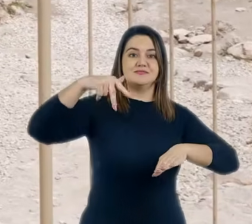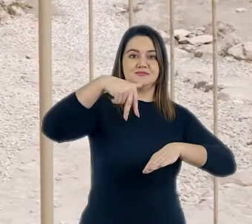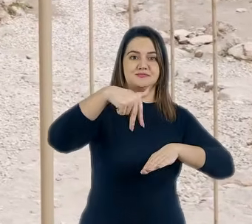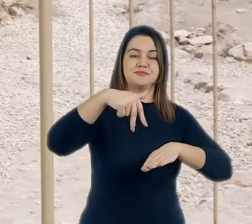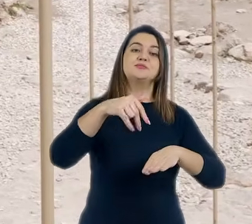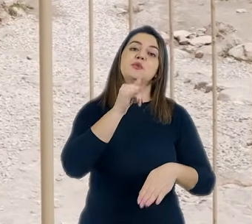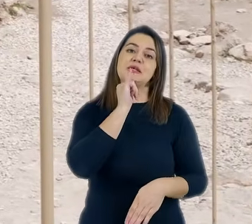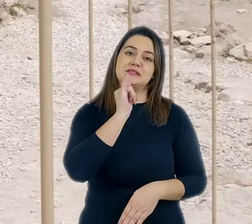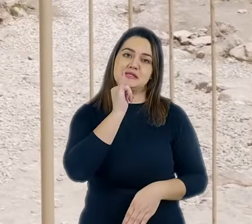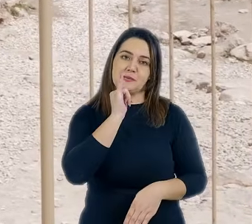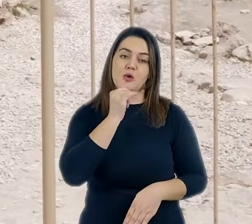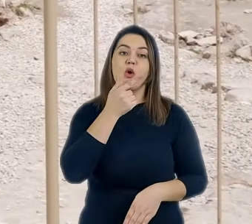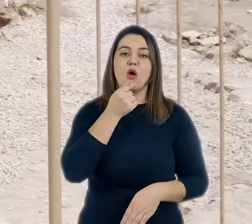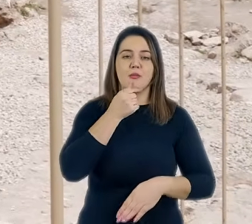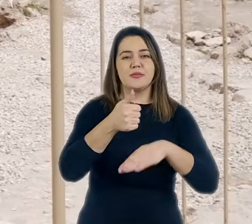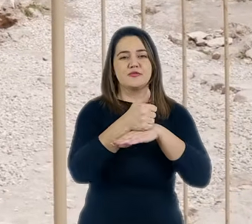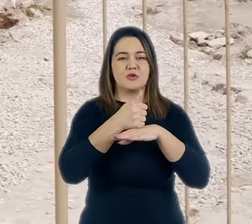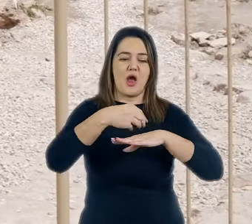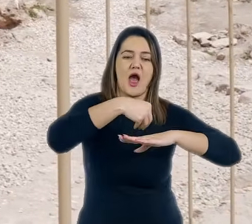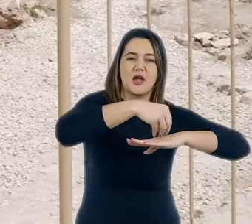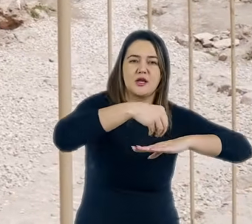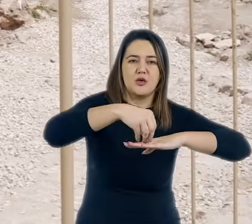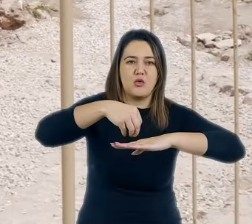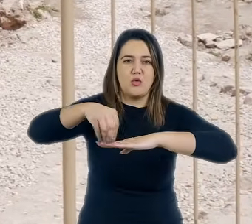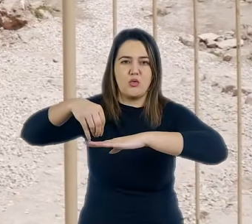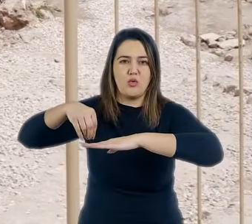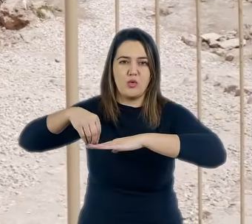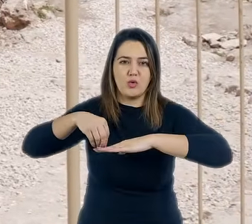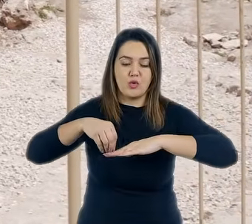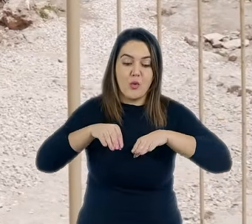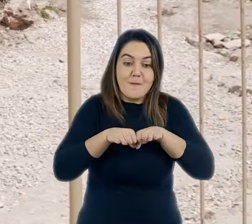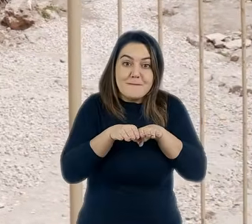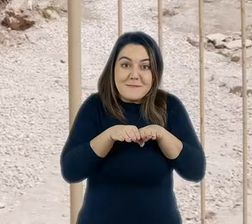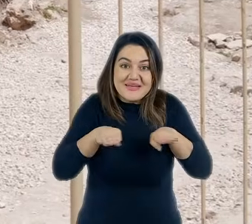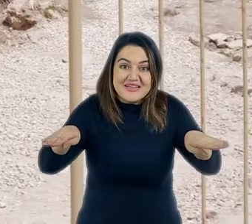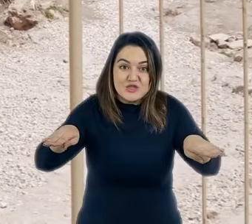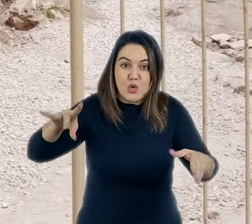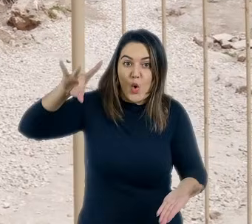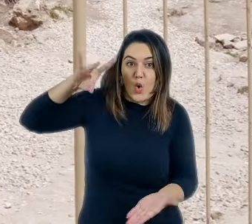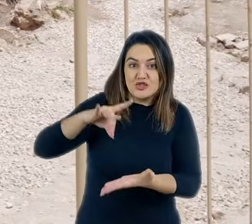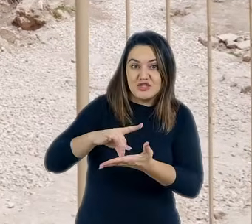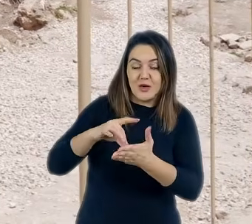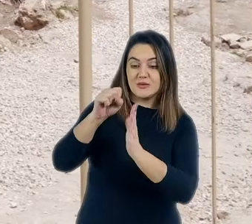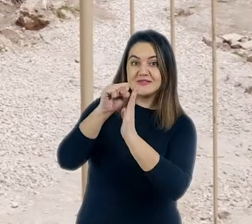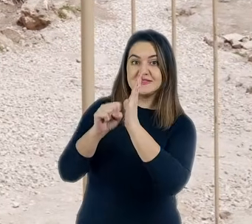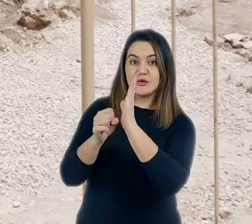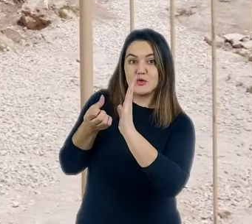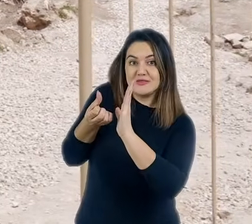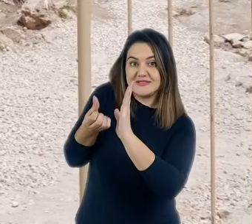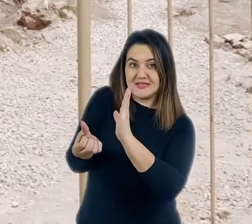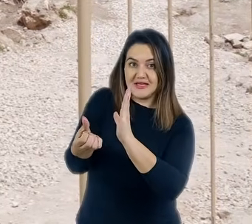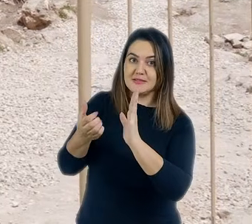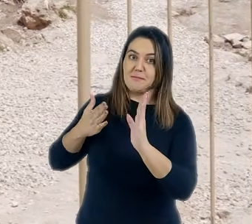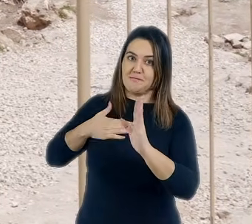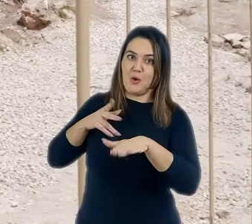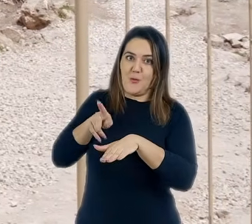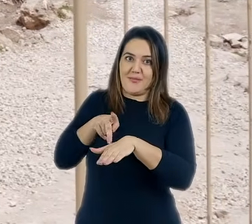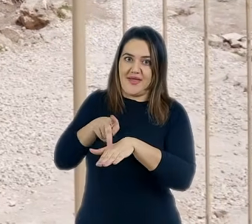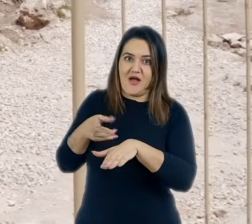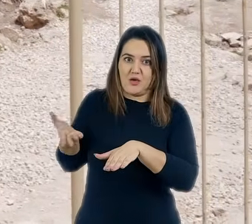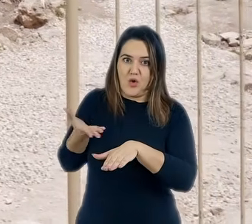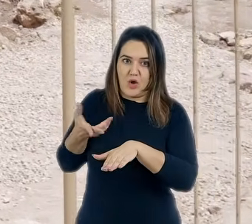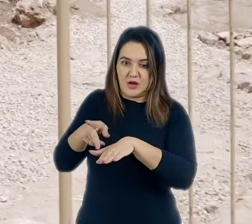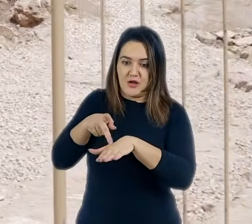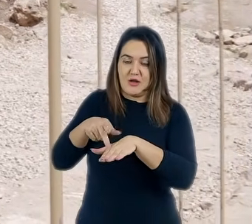até aqui. Quando os arqueólogos, portanto, estavam escavando aqui a região, O piso original do sexto século